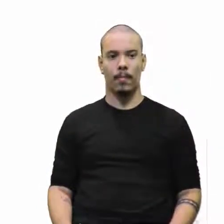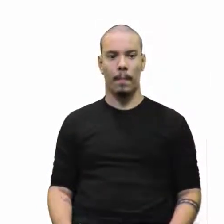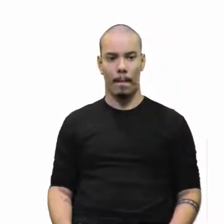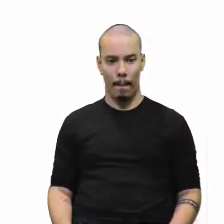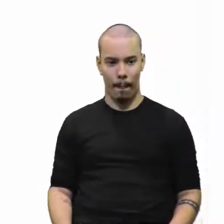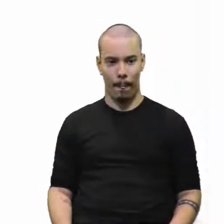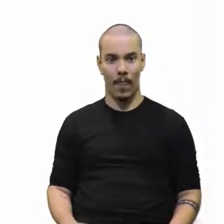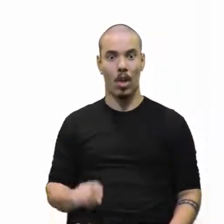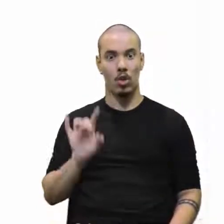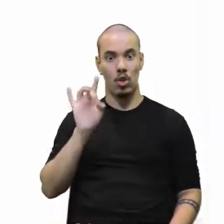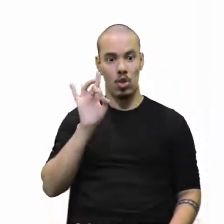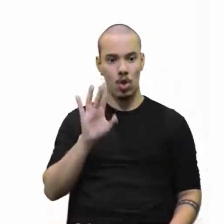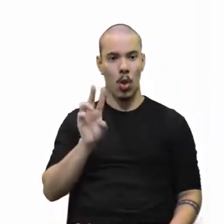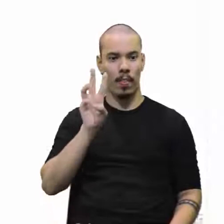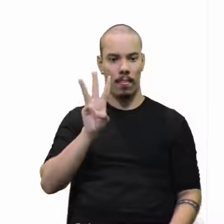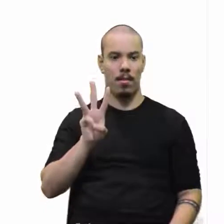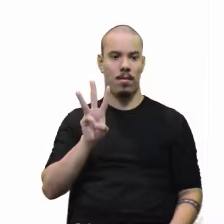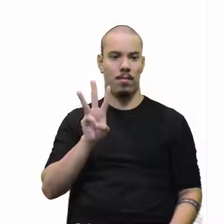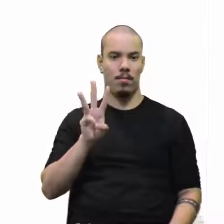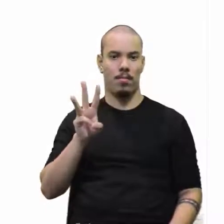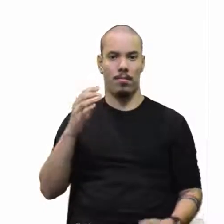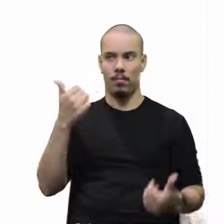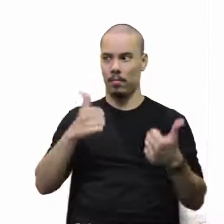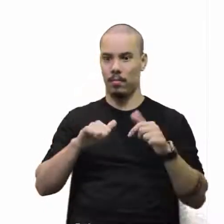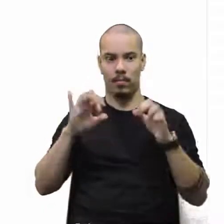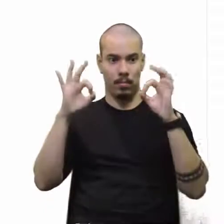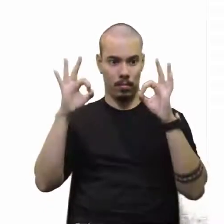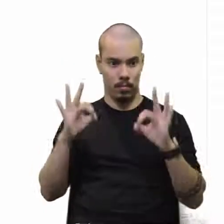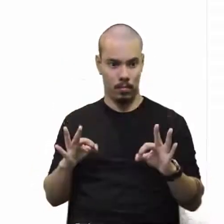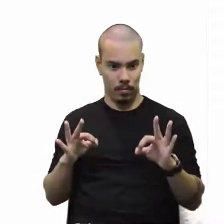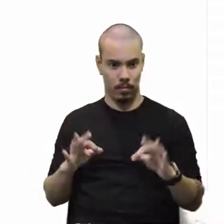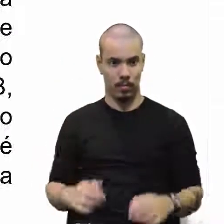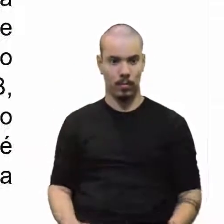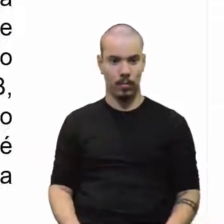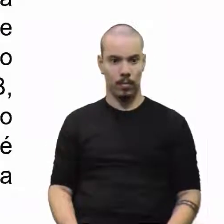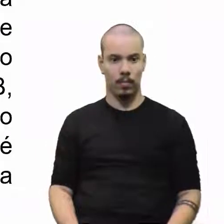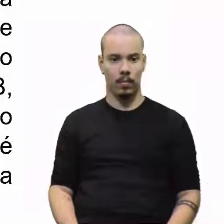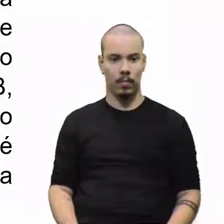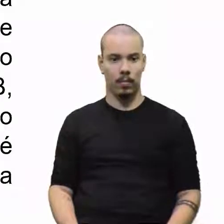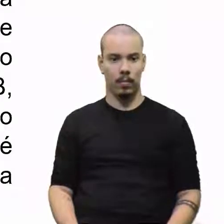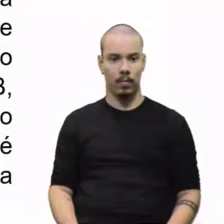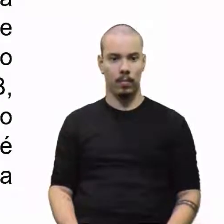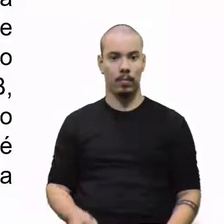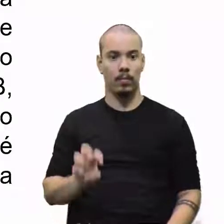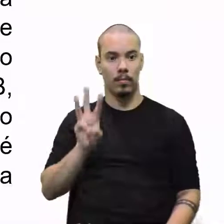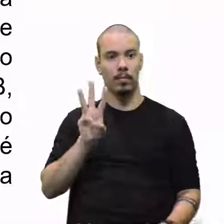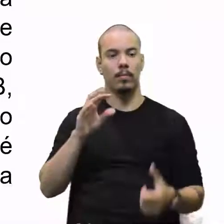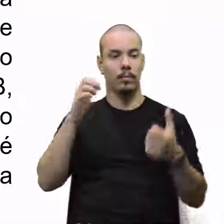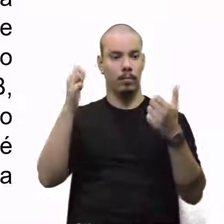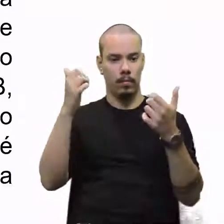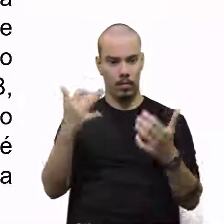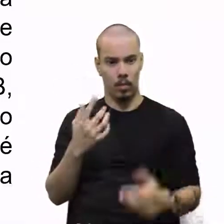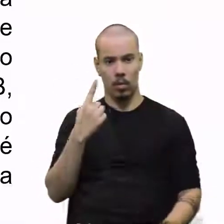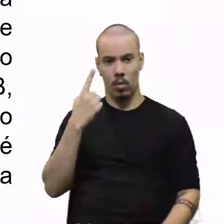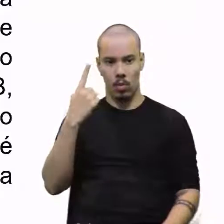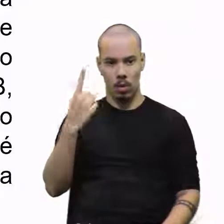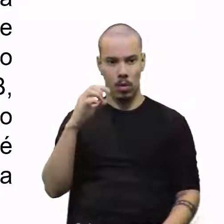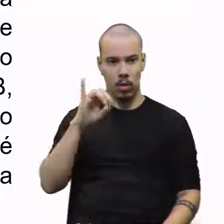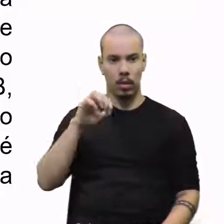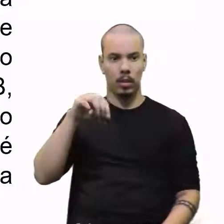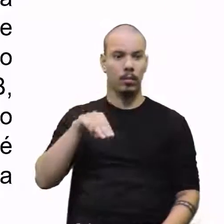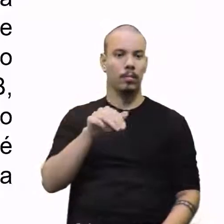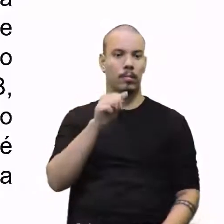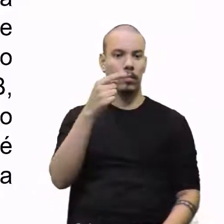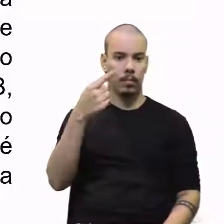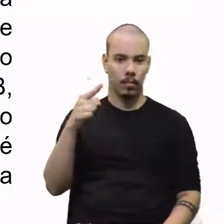3 é correta. Mas Então, vamos analisar bem, olha bem, de A para B é norte, né, Mac? vamos lá, a 3. A 3 fala o seguinte: um ímã permanente com